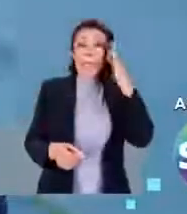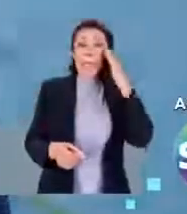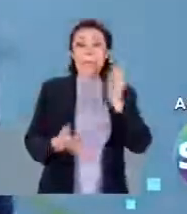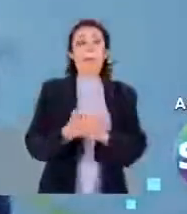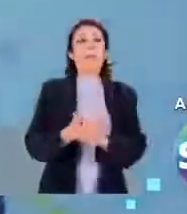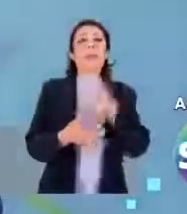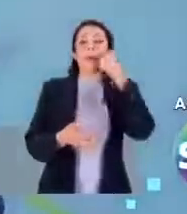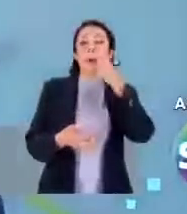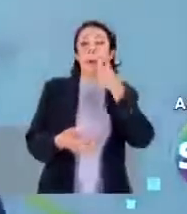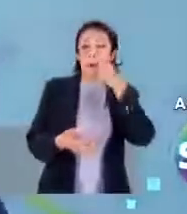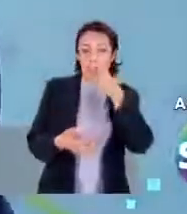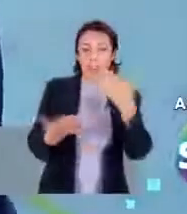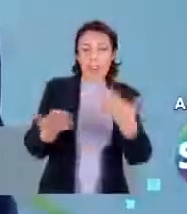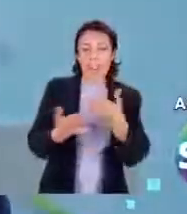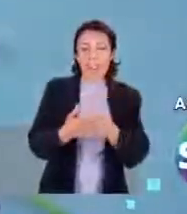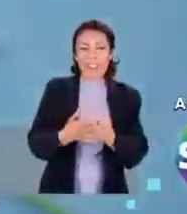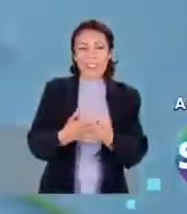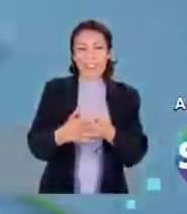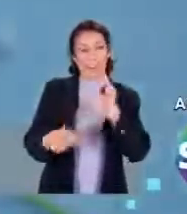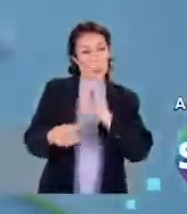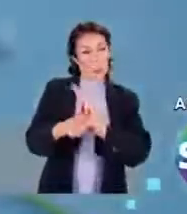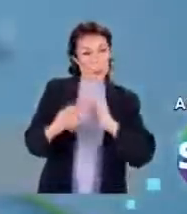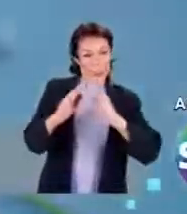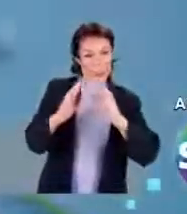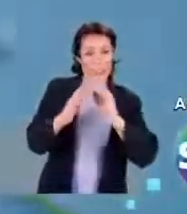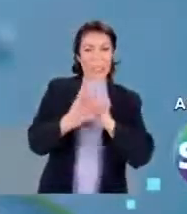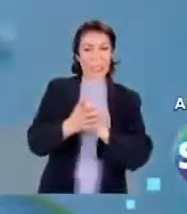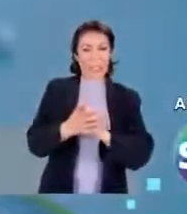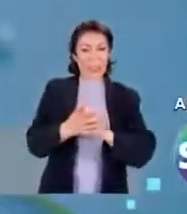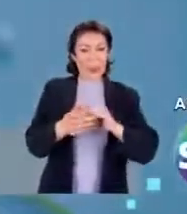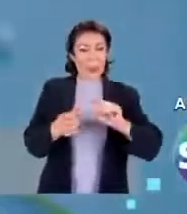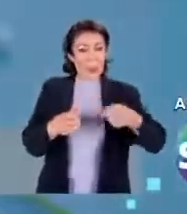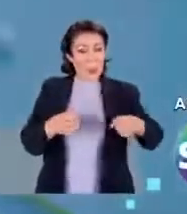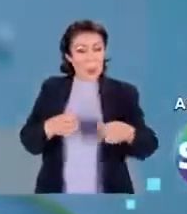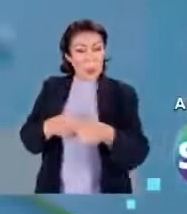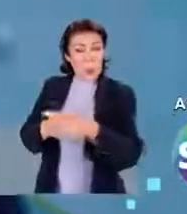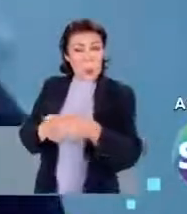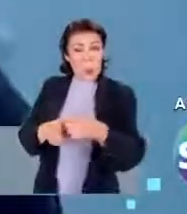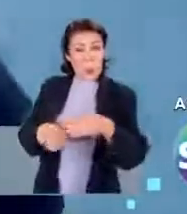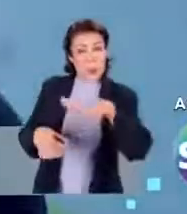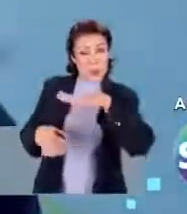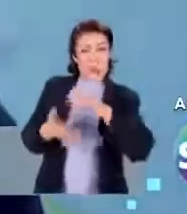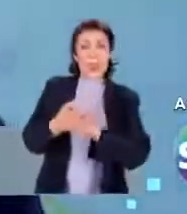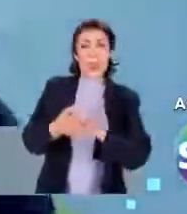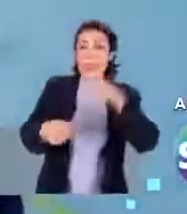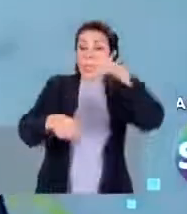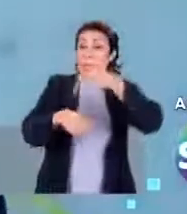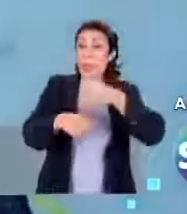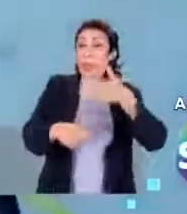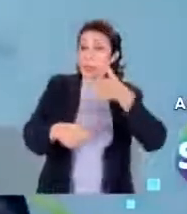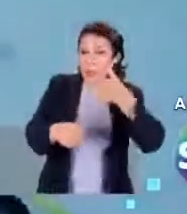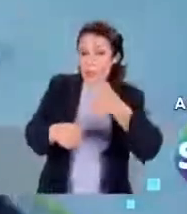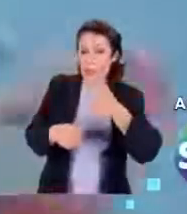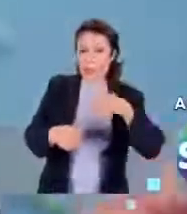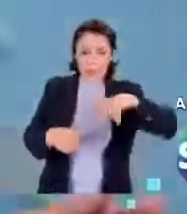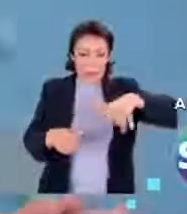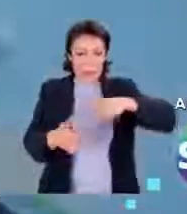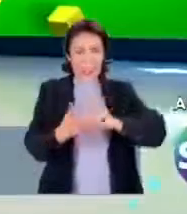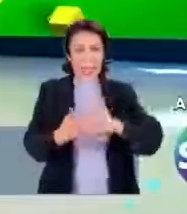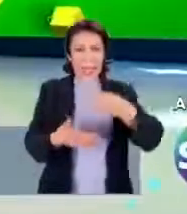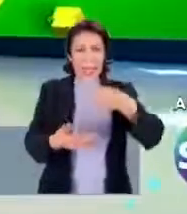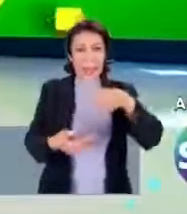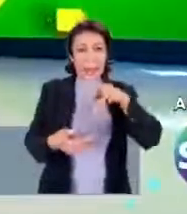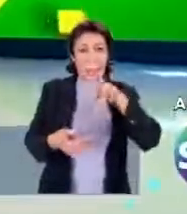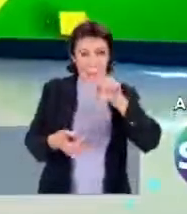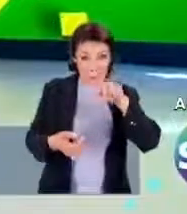a dona de casa que tá nos ouvindo lá na periferia de Caucaia em Fortaleza não é essa dona de casa quando faz uma ligação no pré-pago 40% da conta